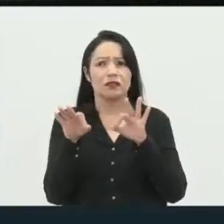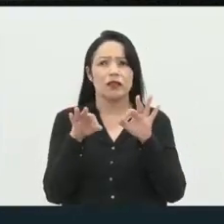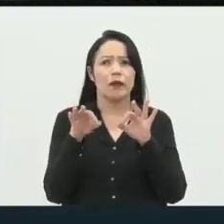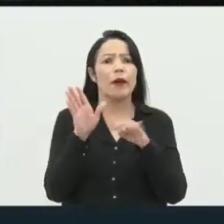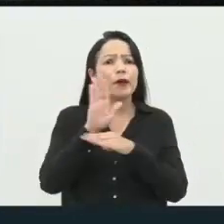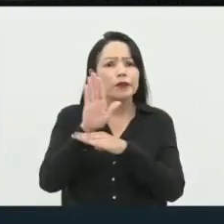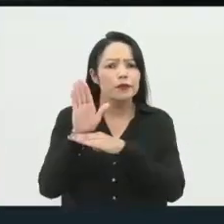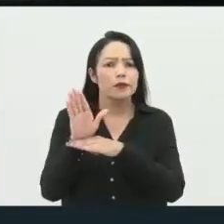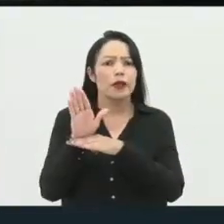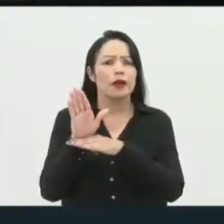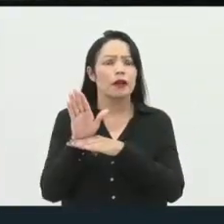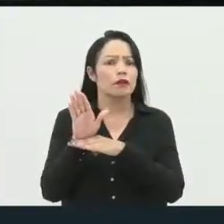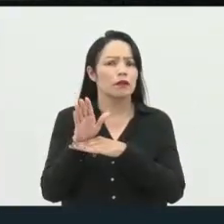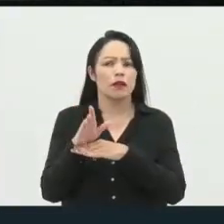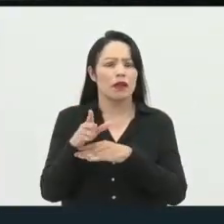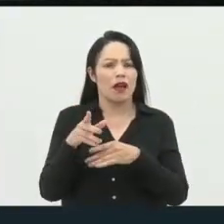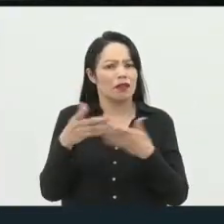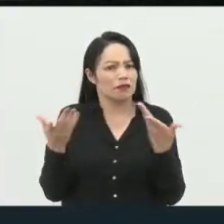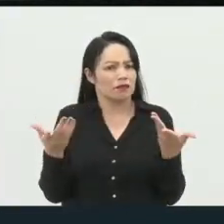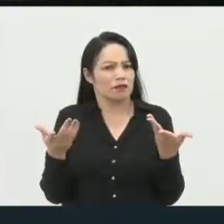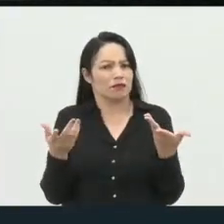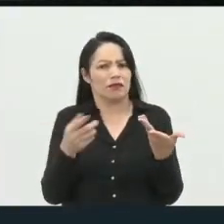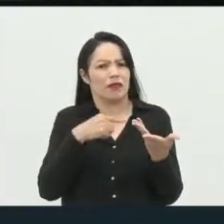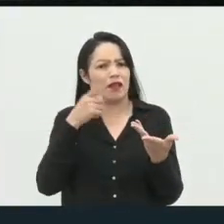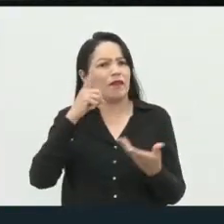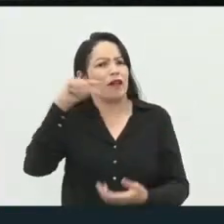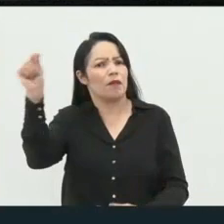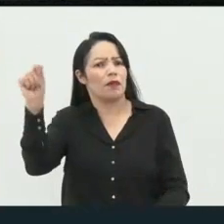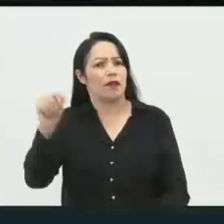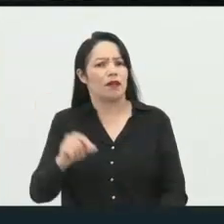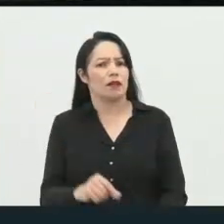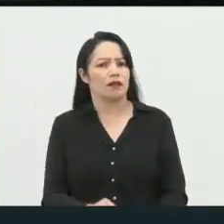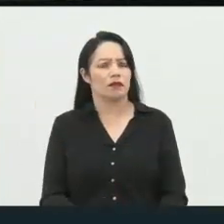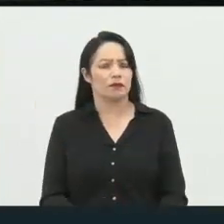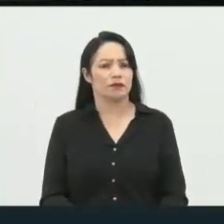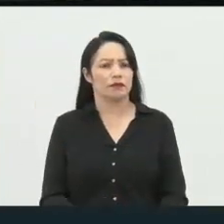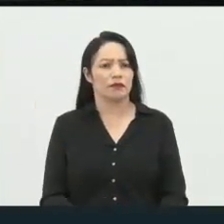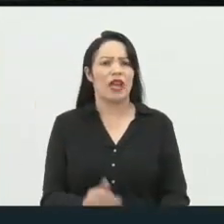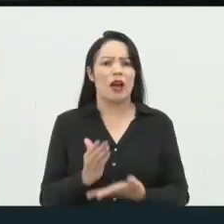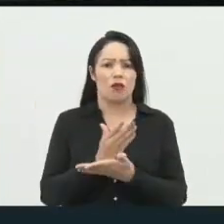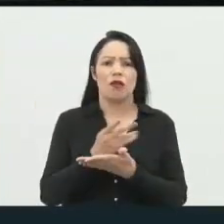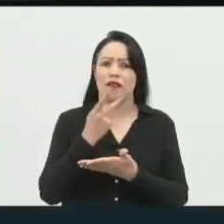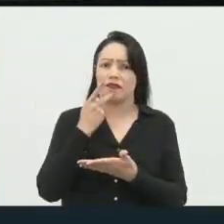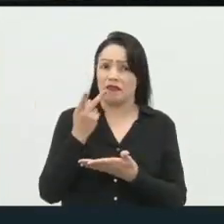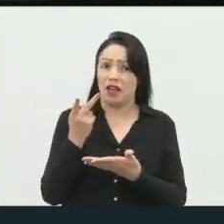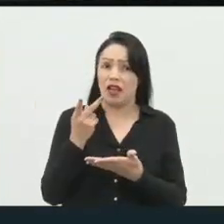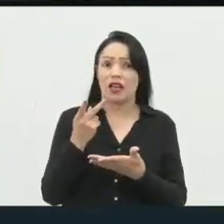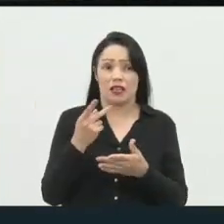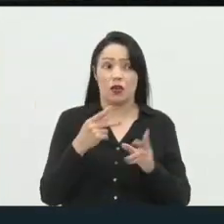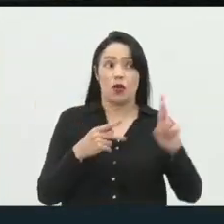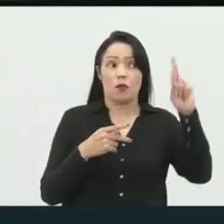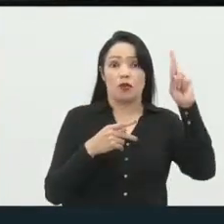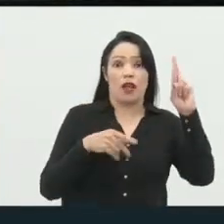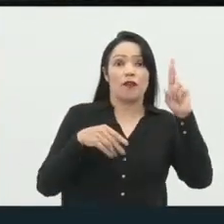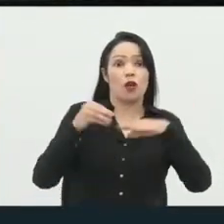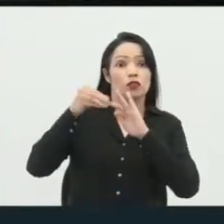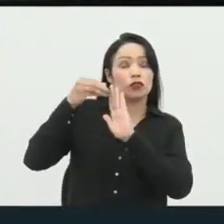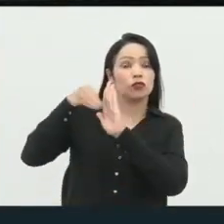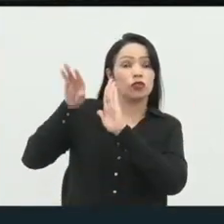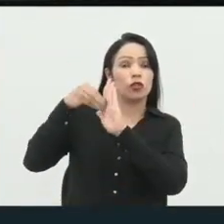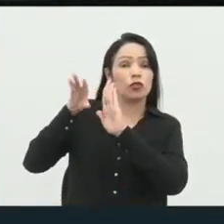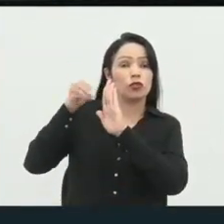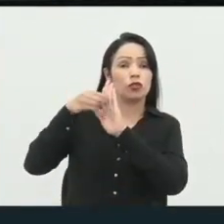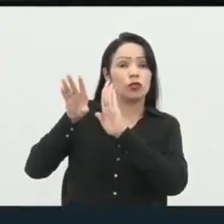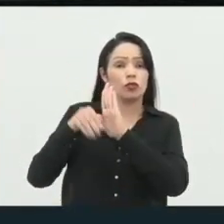semáforo de trânsito pega o boné e vai embora Diz a lenda que é indicado por Xerife para concluir Xerife Xerife você tem na cidade do velho oeste